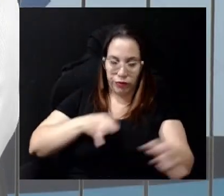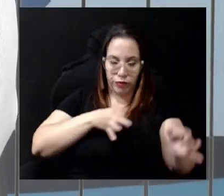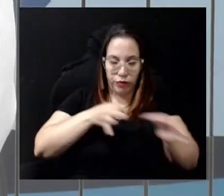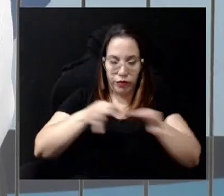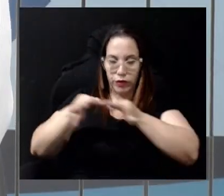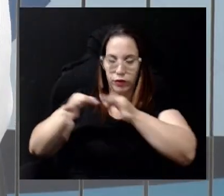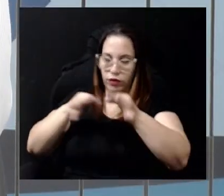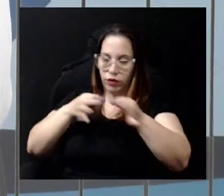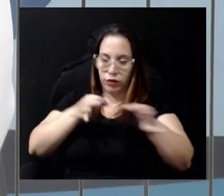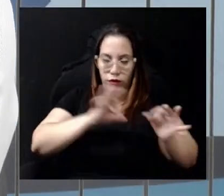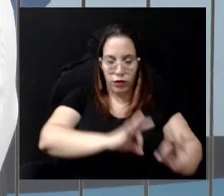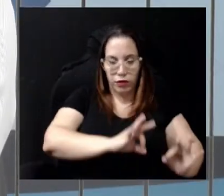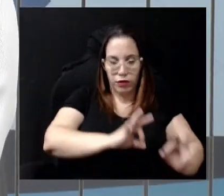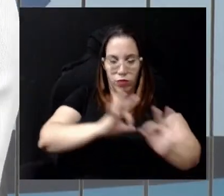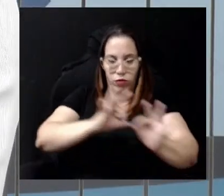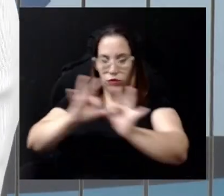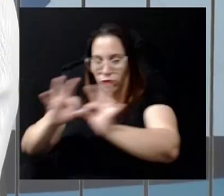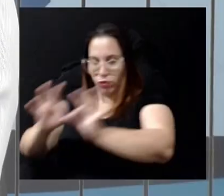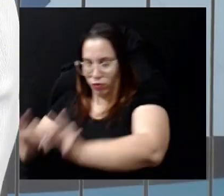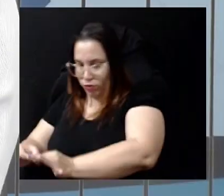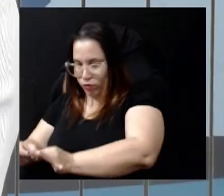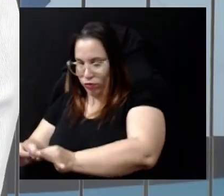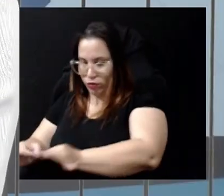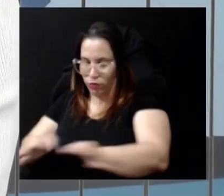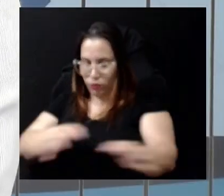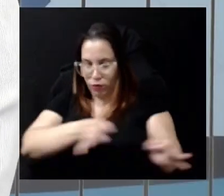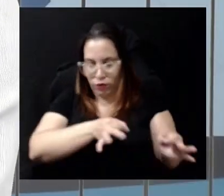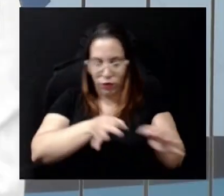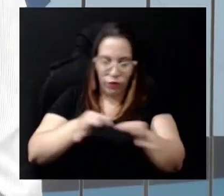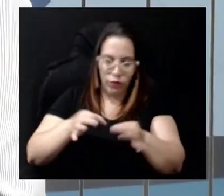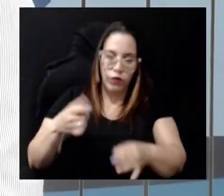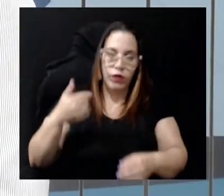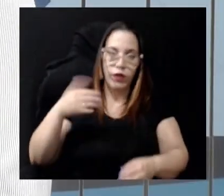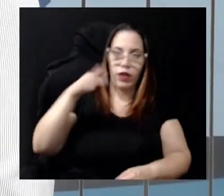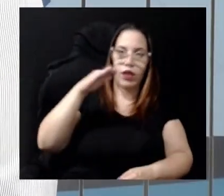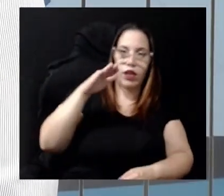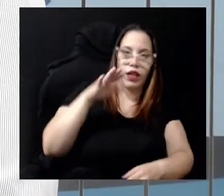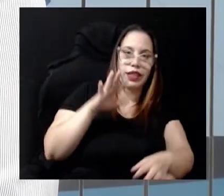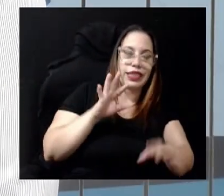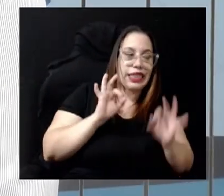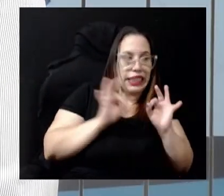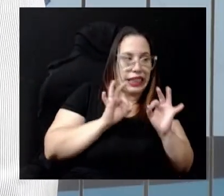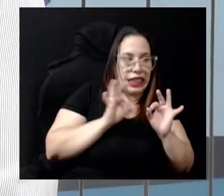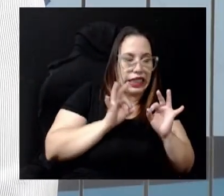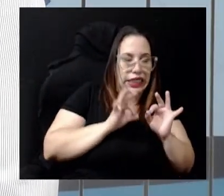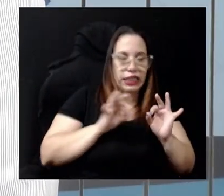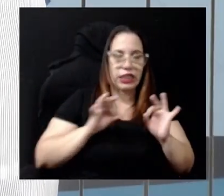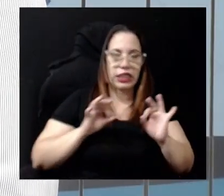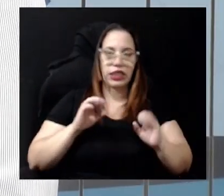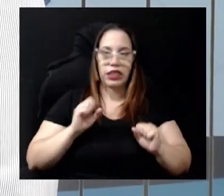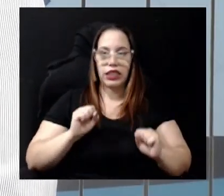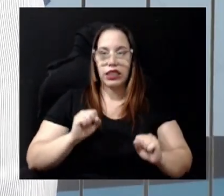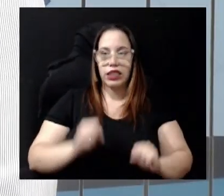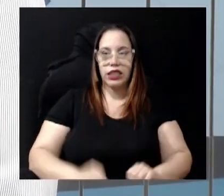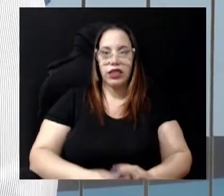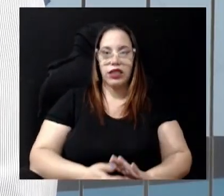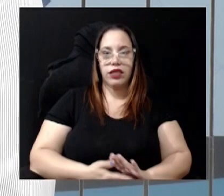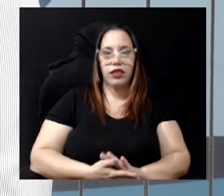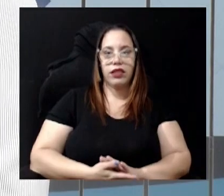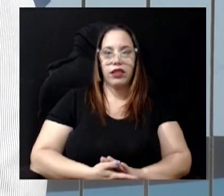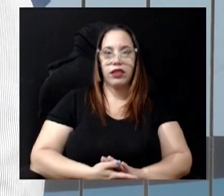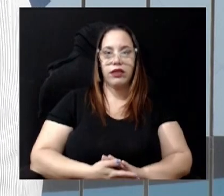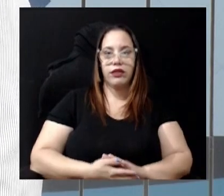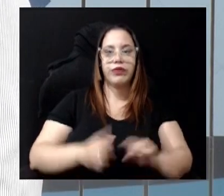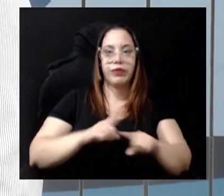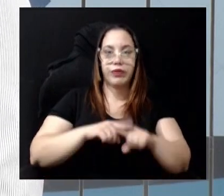que às vezes tem os mais metódicos, né, podem ser submetidos a essa situação, mas não tenho dúvida